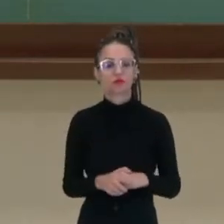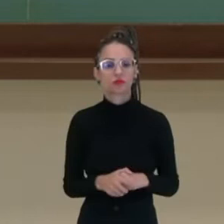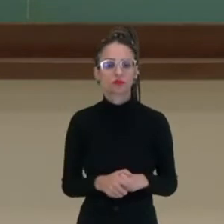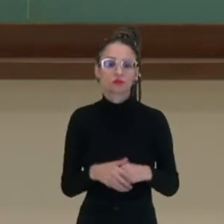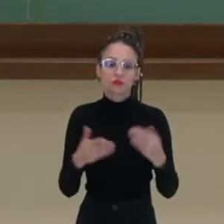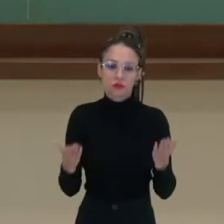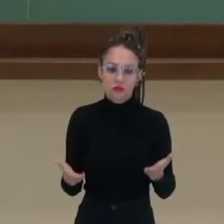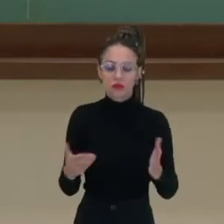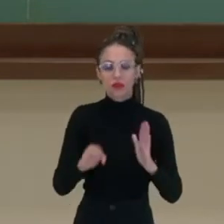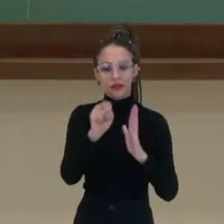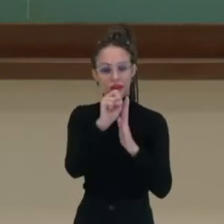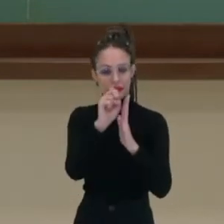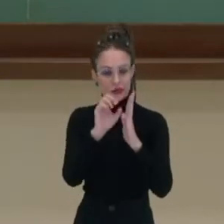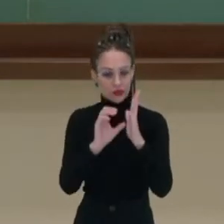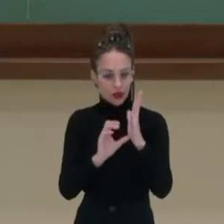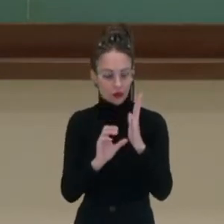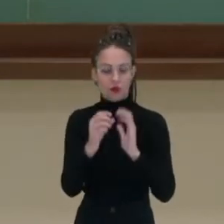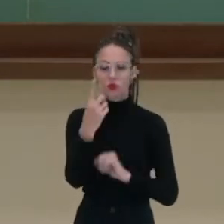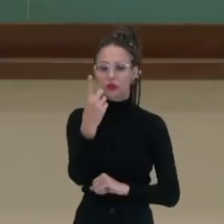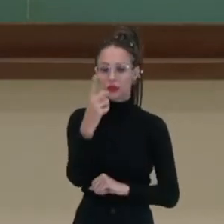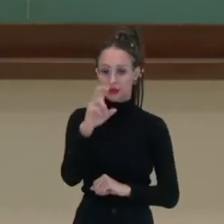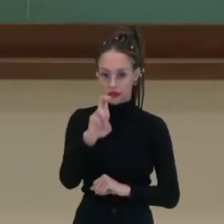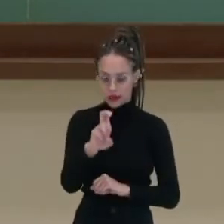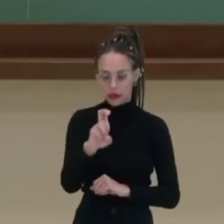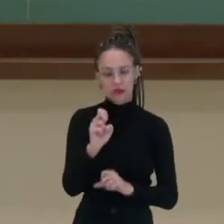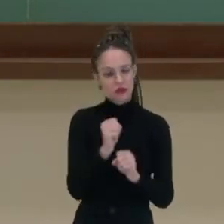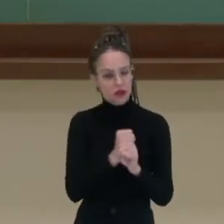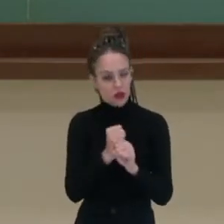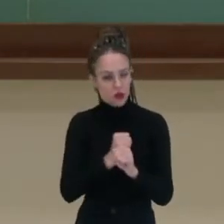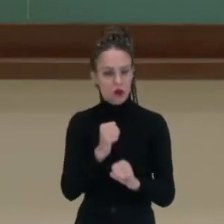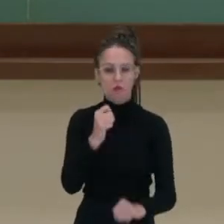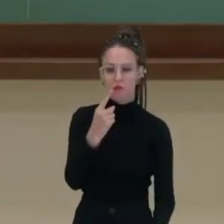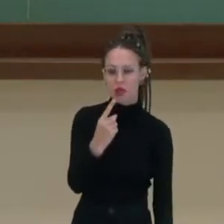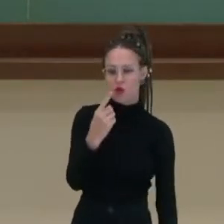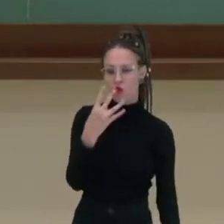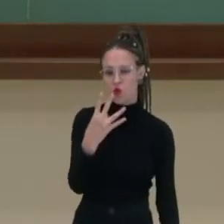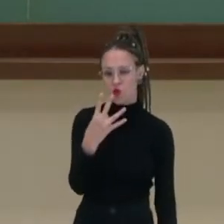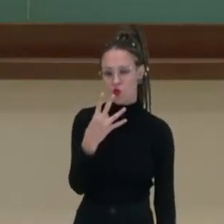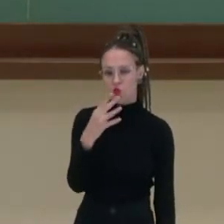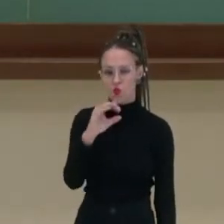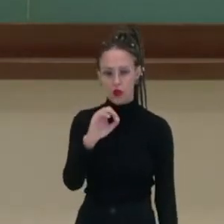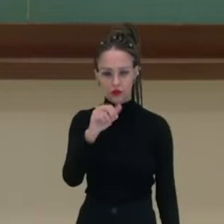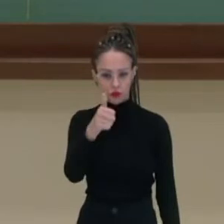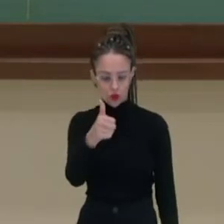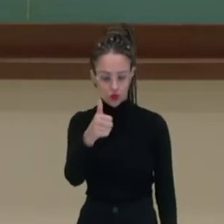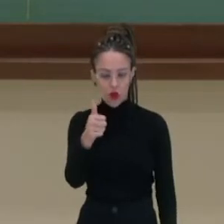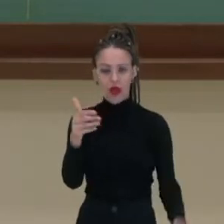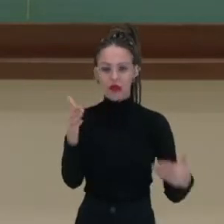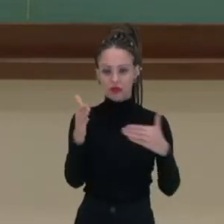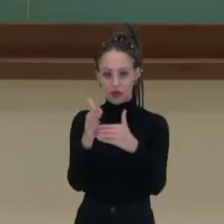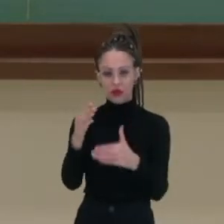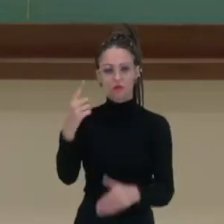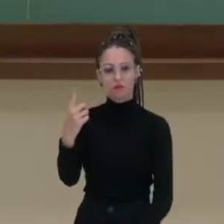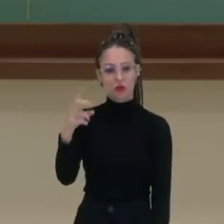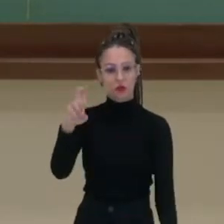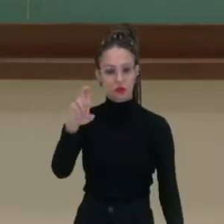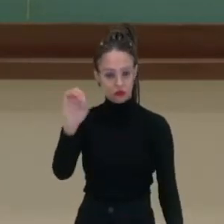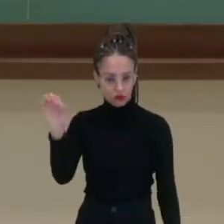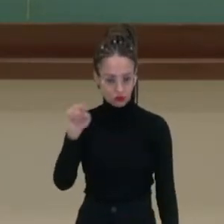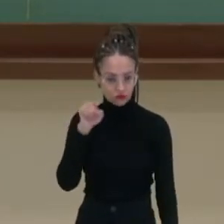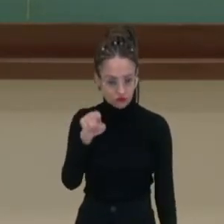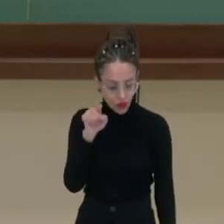o século XV, né, que pega o ano ali de 1401 até 1500, ele marca